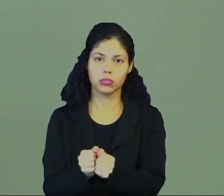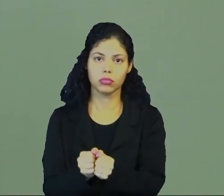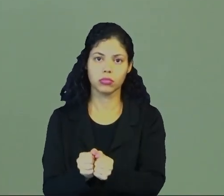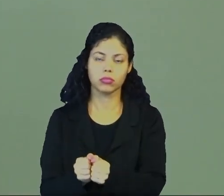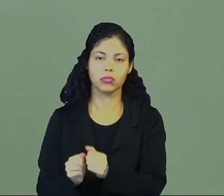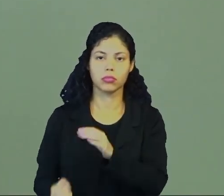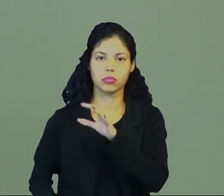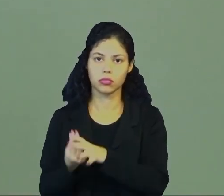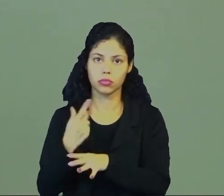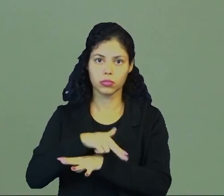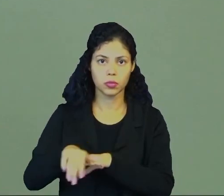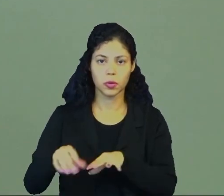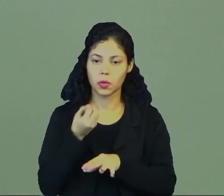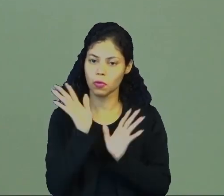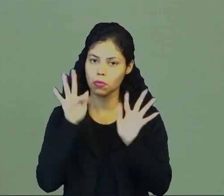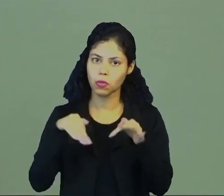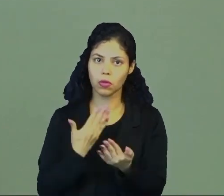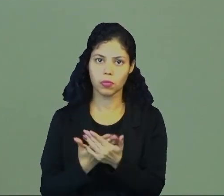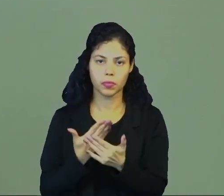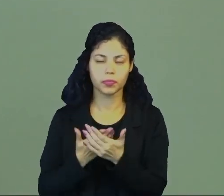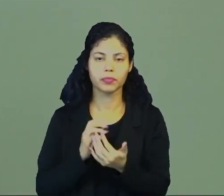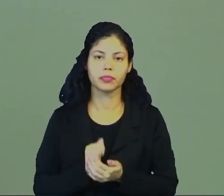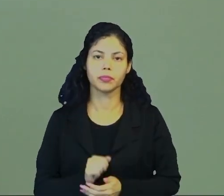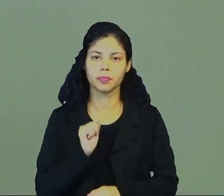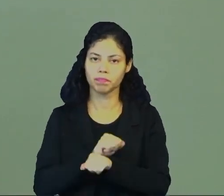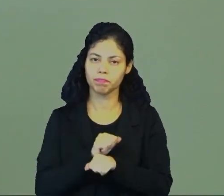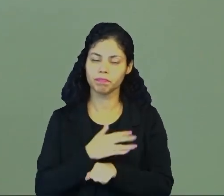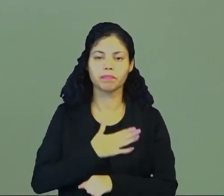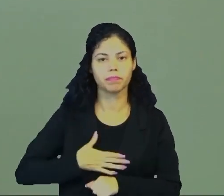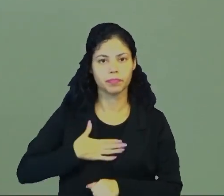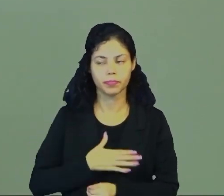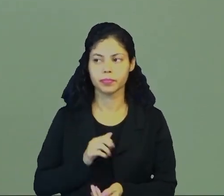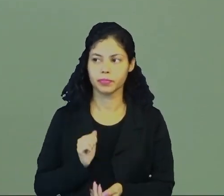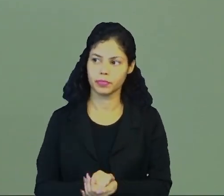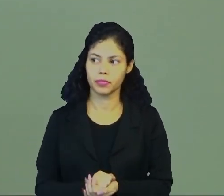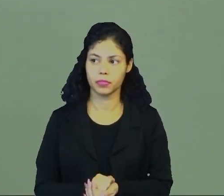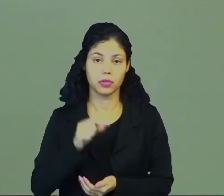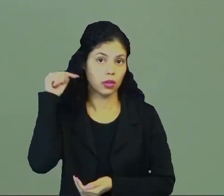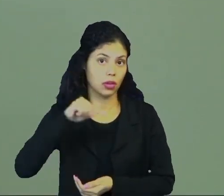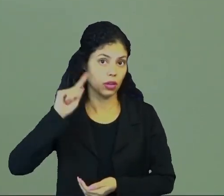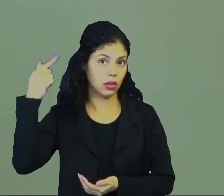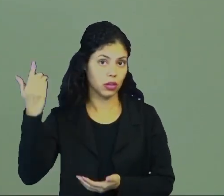biodiversidade. Bom, nós chegamos ao final dessa aula, eu espero que vocês tenham gostado.